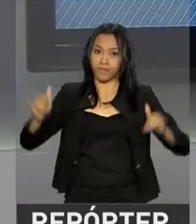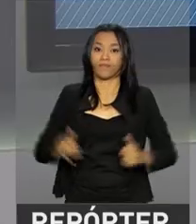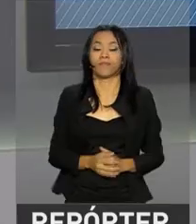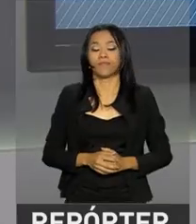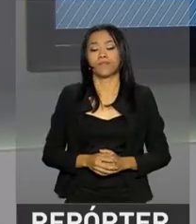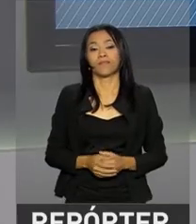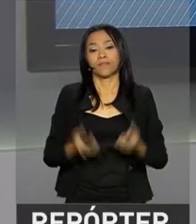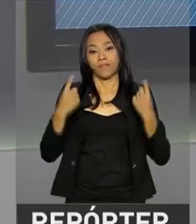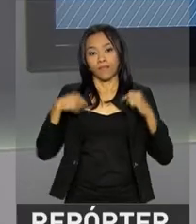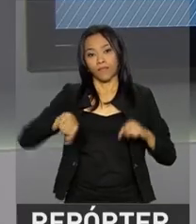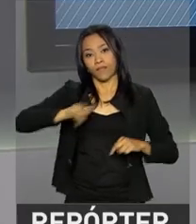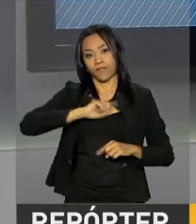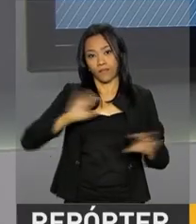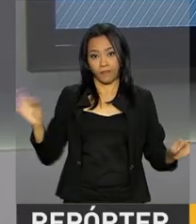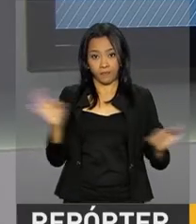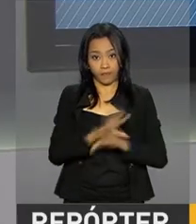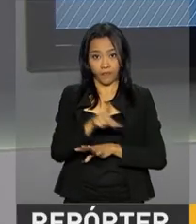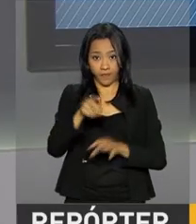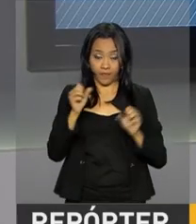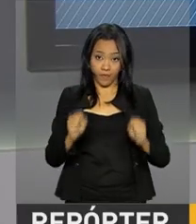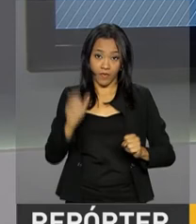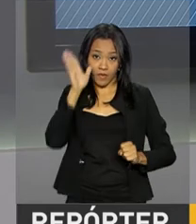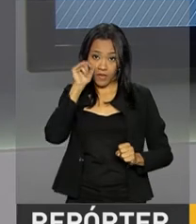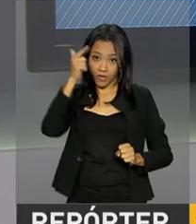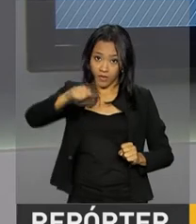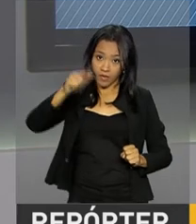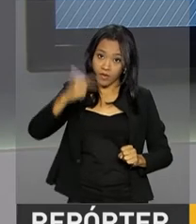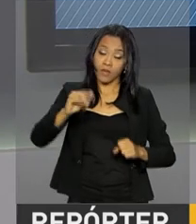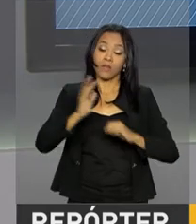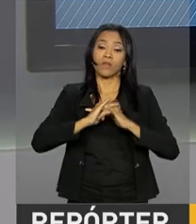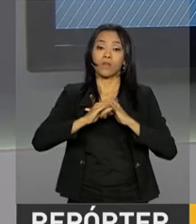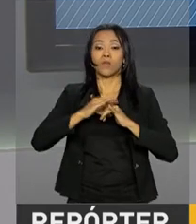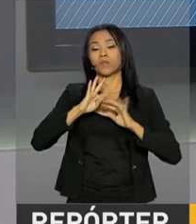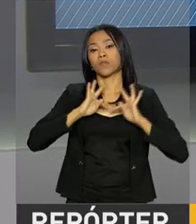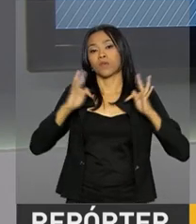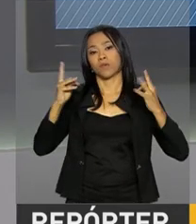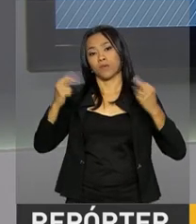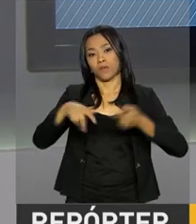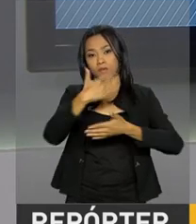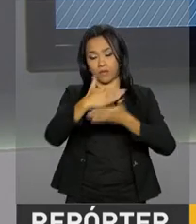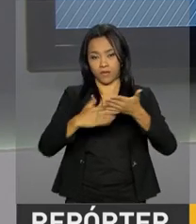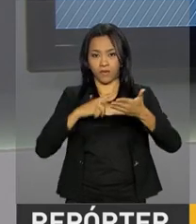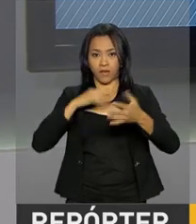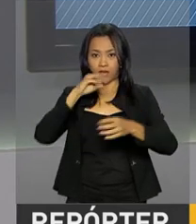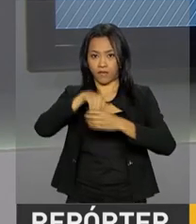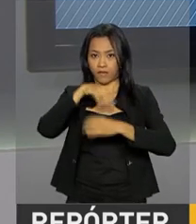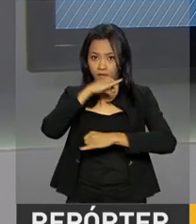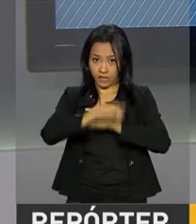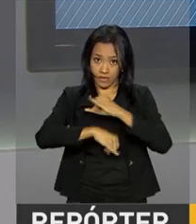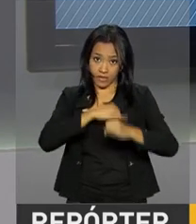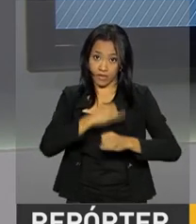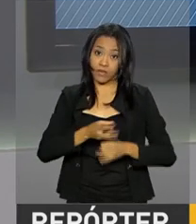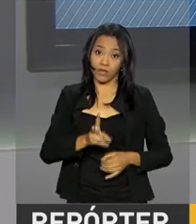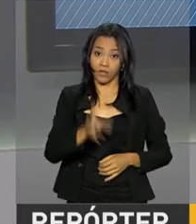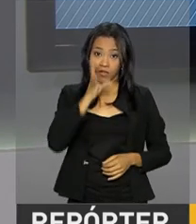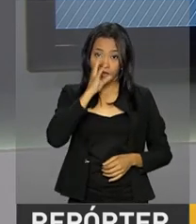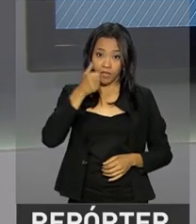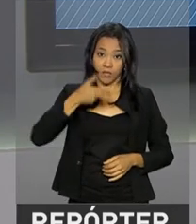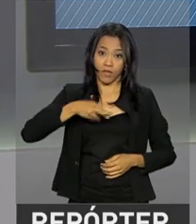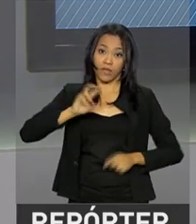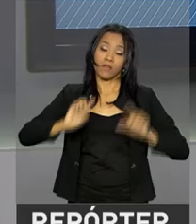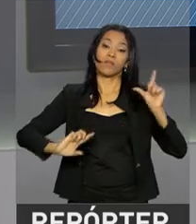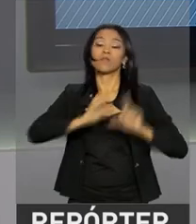nós ficamos por aqui você pode rever as reportagens no youtube e toda a programação também está na internet continue na